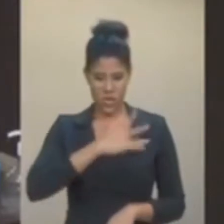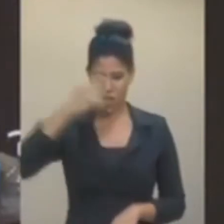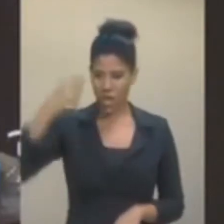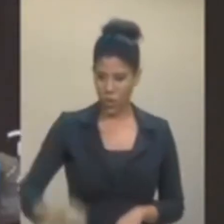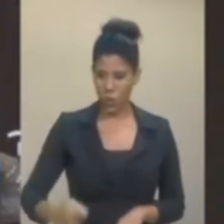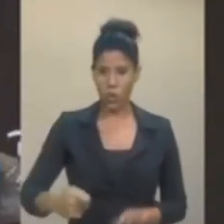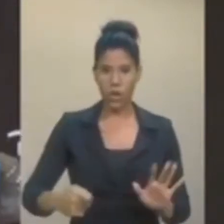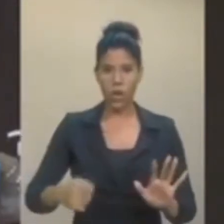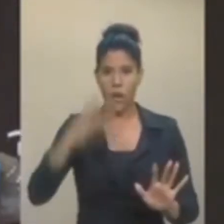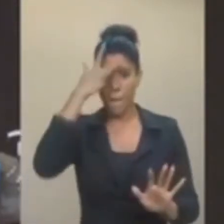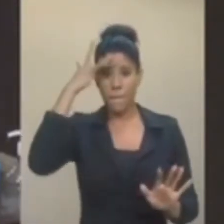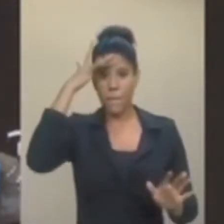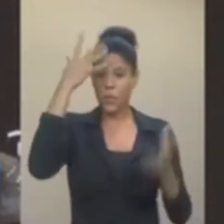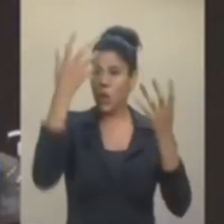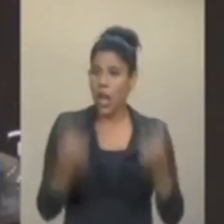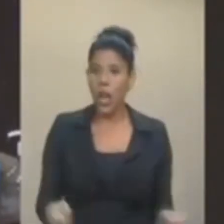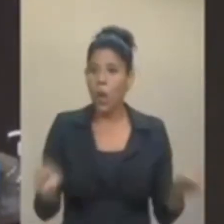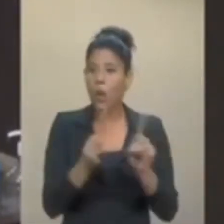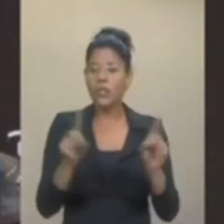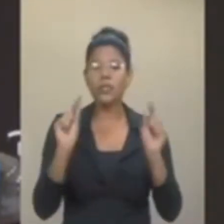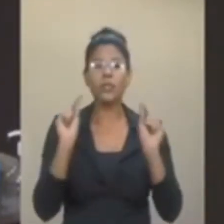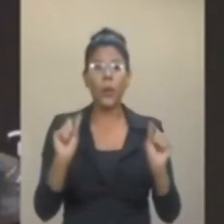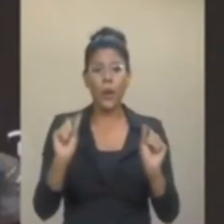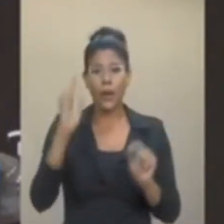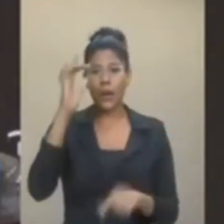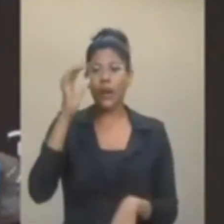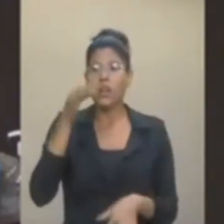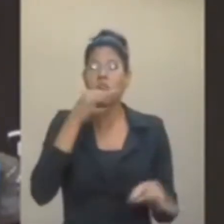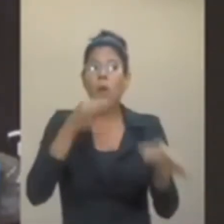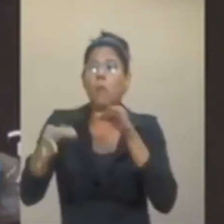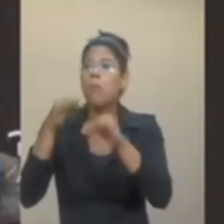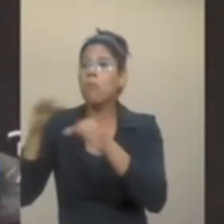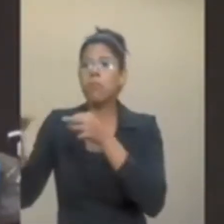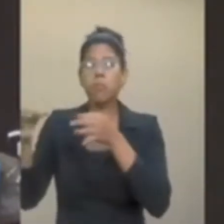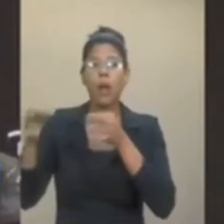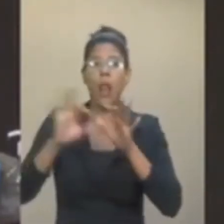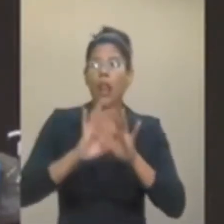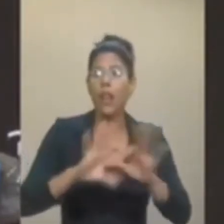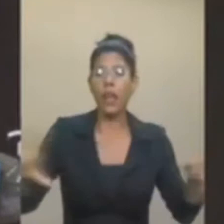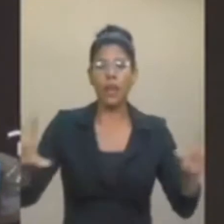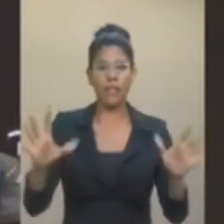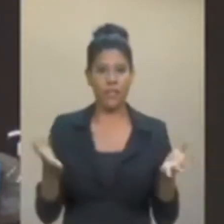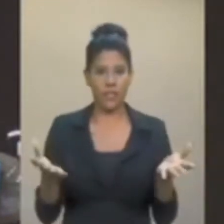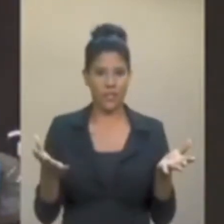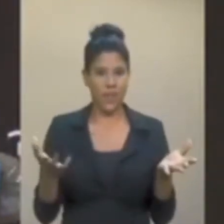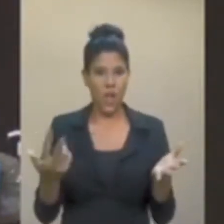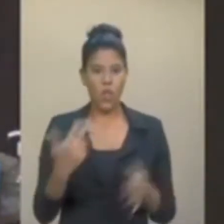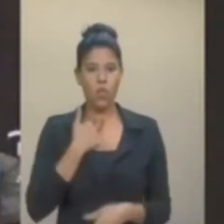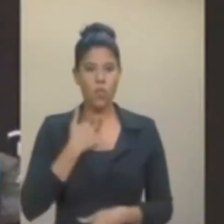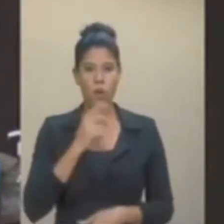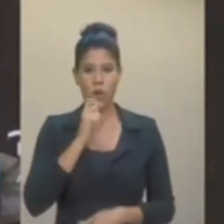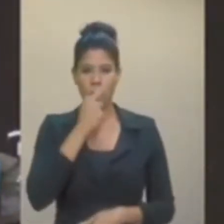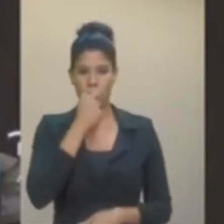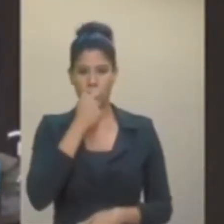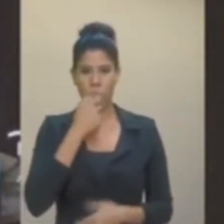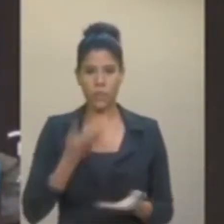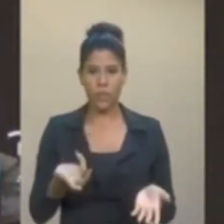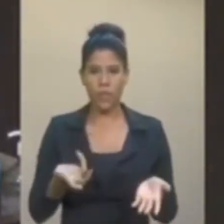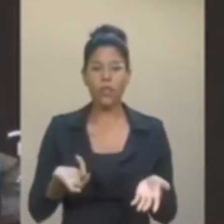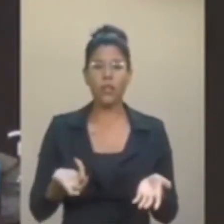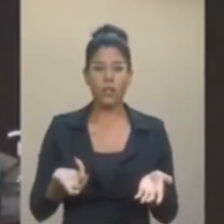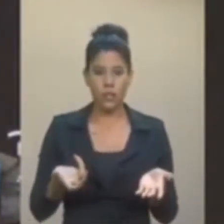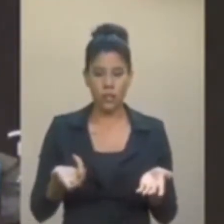pensa diferentemente. E todos os ardis, todas as vilanias se